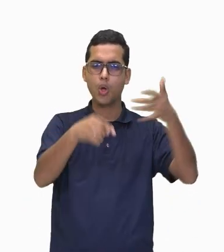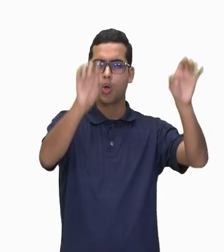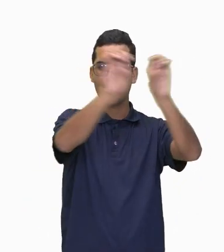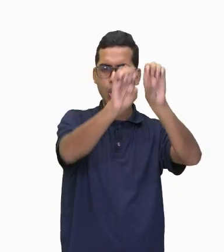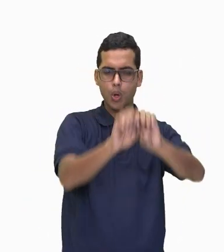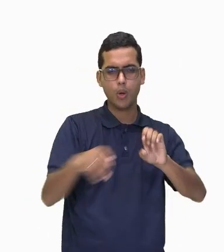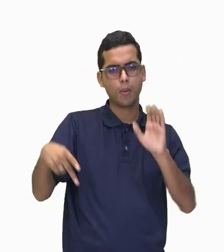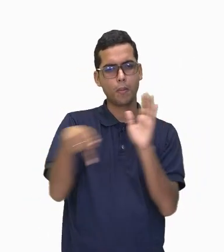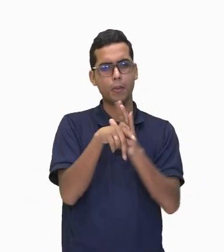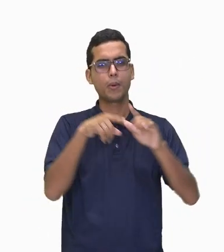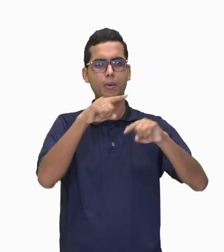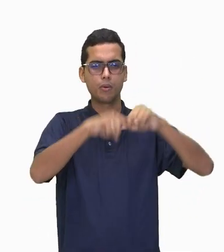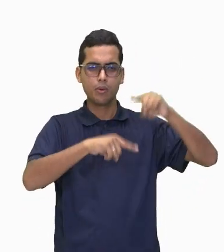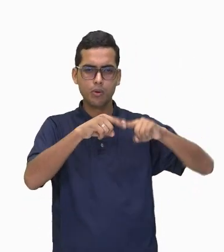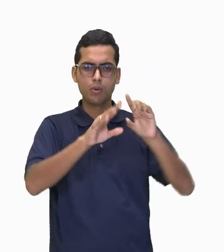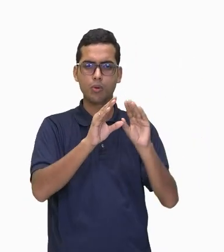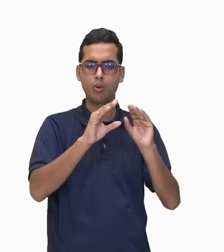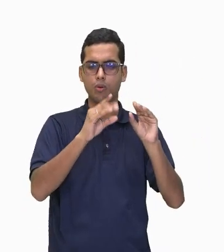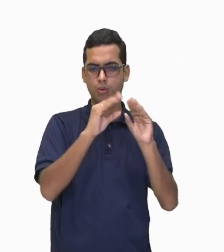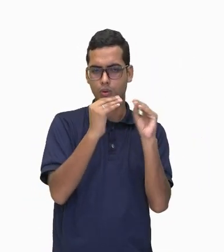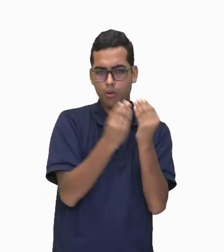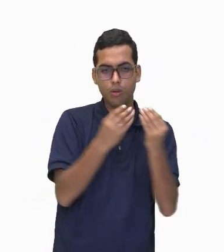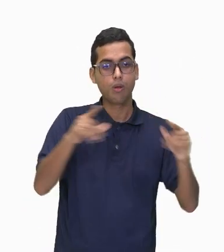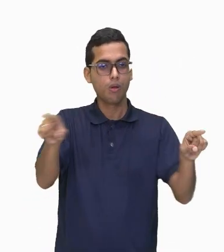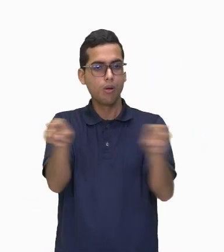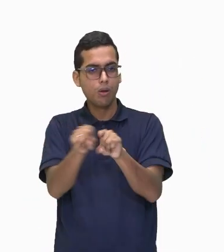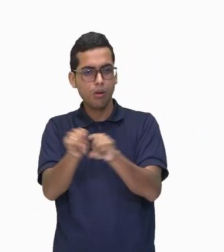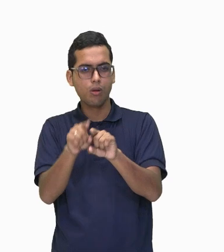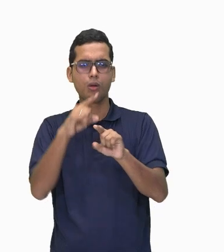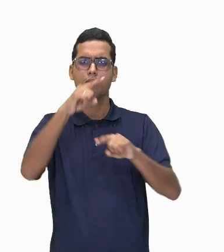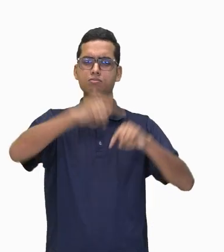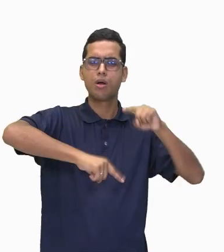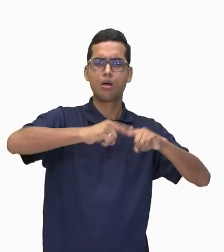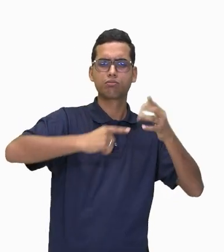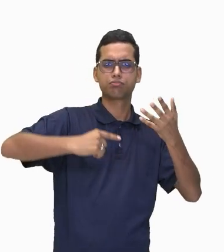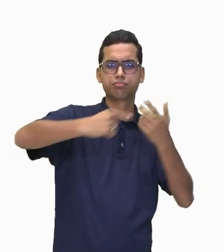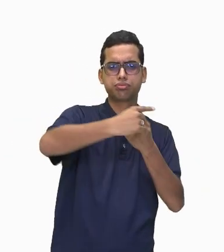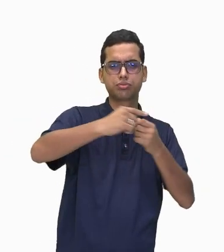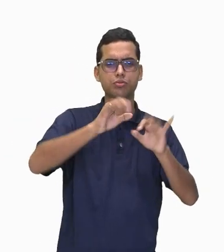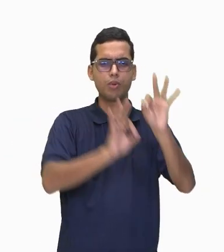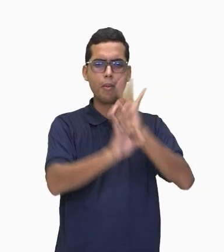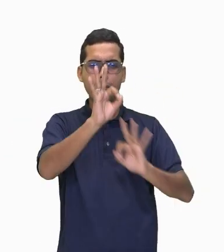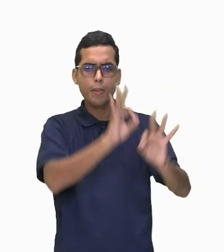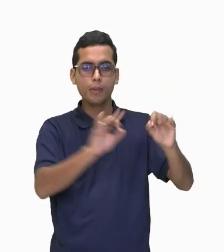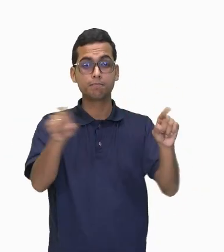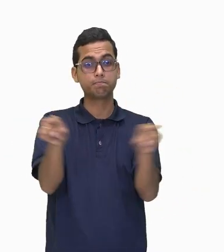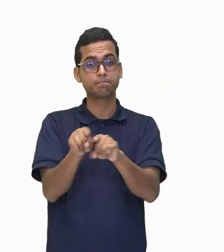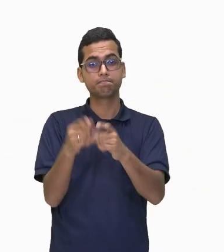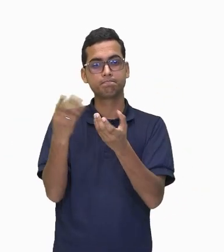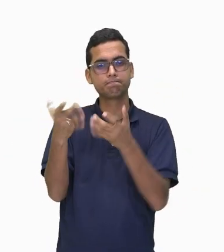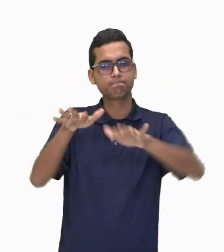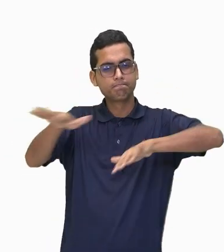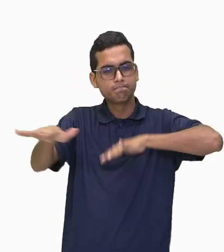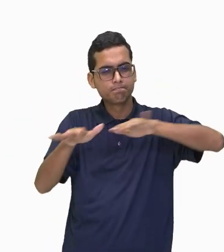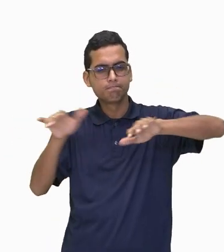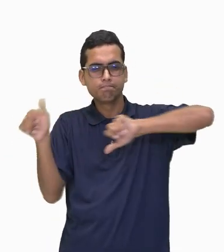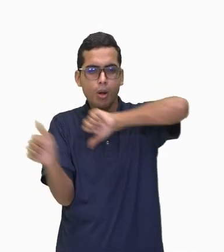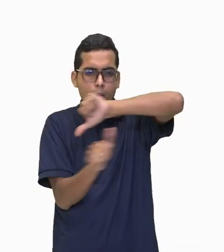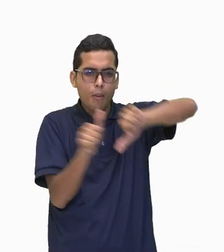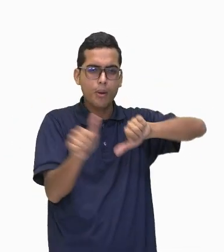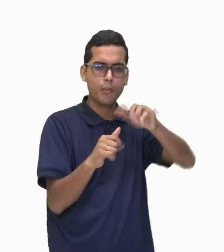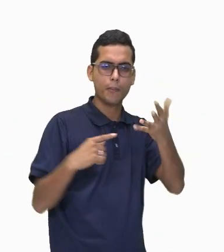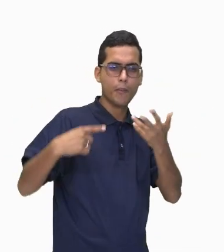matéria, as formas de seu movimento, bem como suas transformações mútuas. Logo,